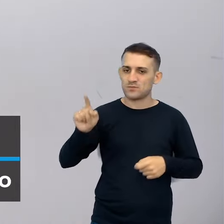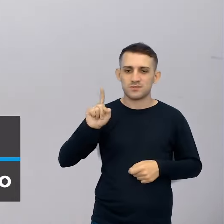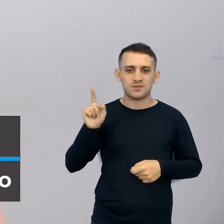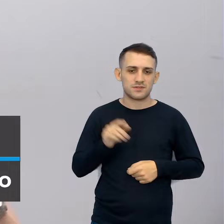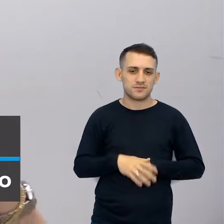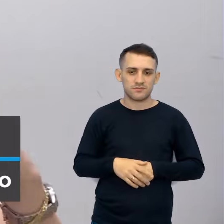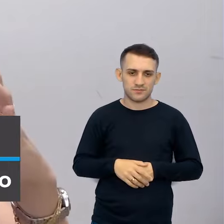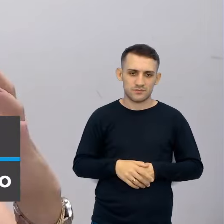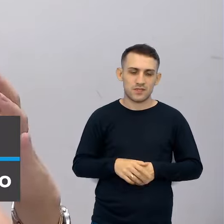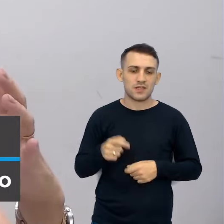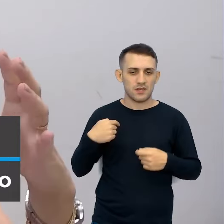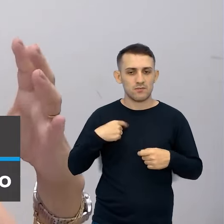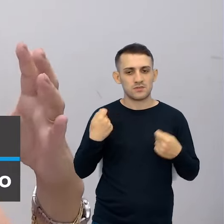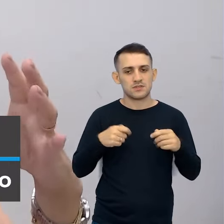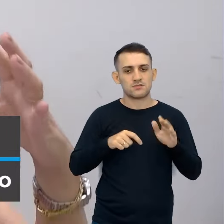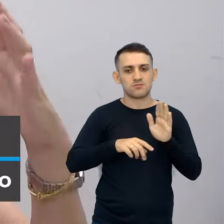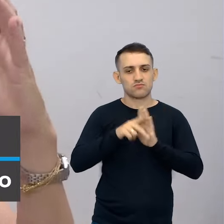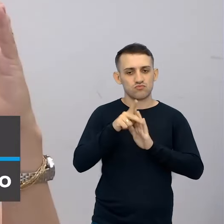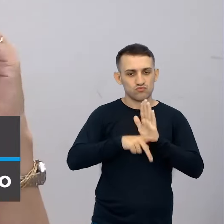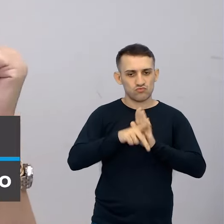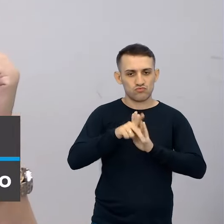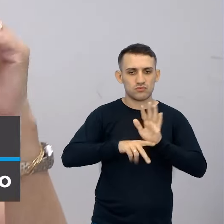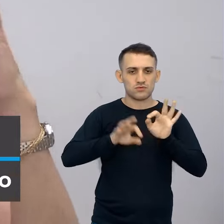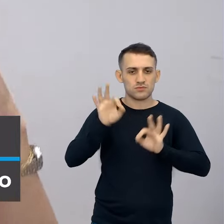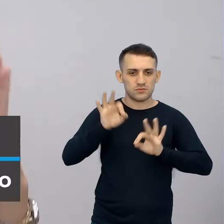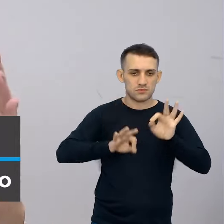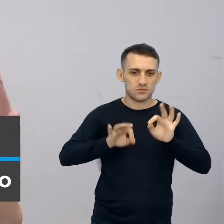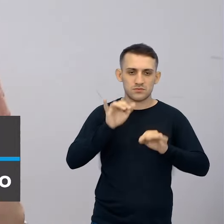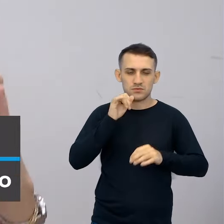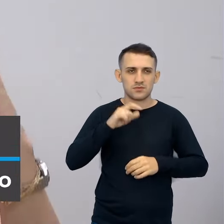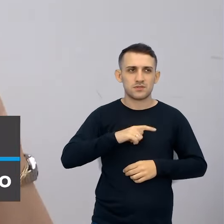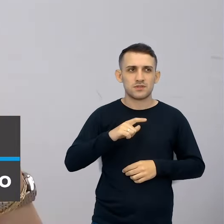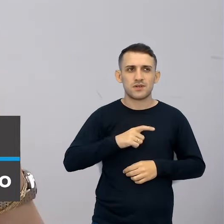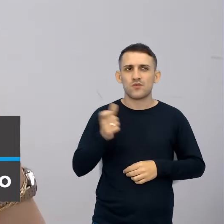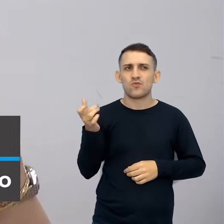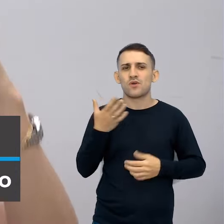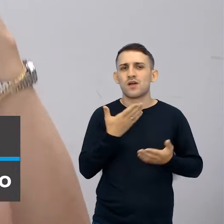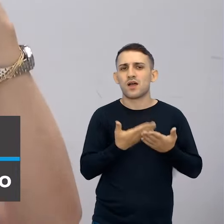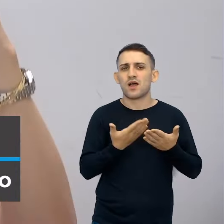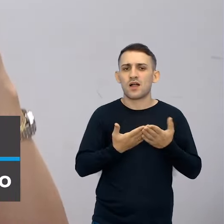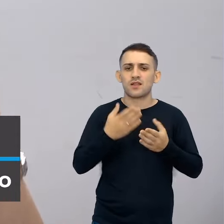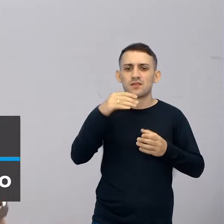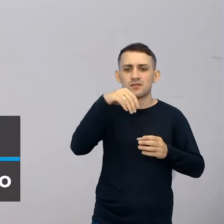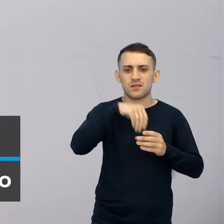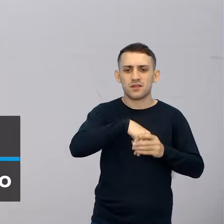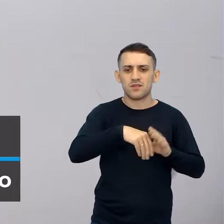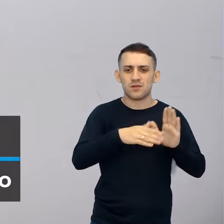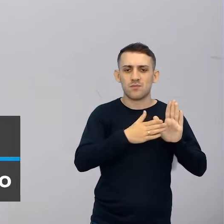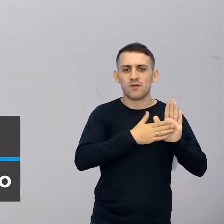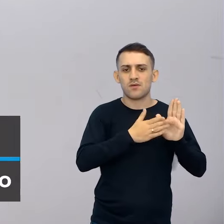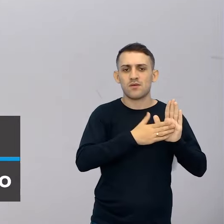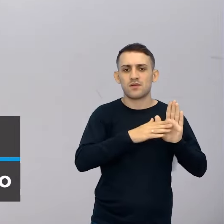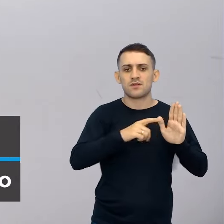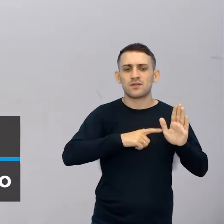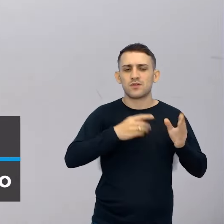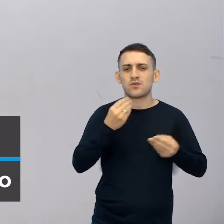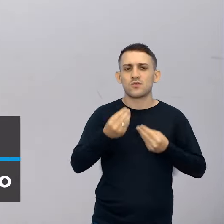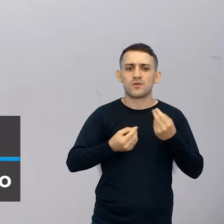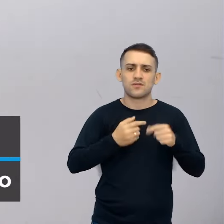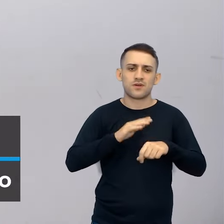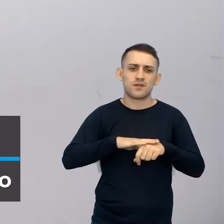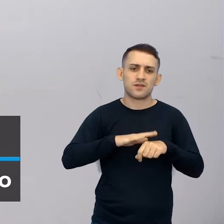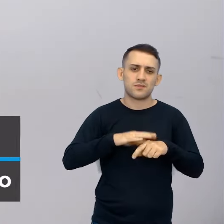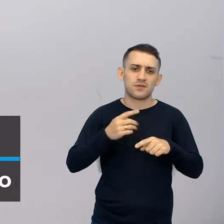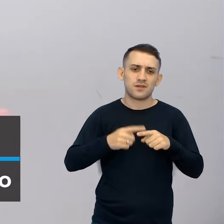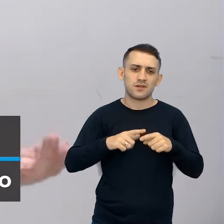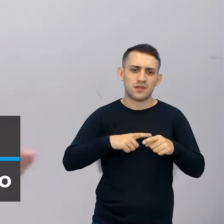Eu preciso ter um planejamento, tipo assim, eu tenho lá X aulas. Dentro disso, a minha proposta é esta. E como é que eu faço? Porque tem turma